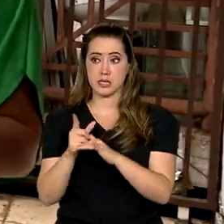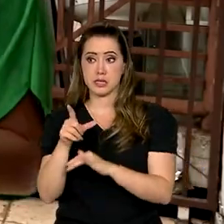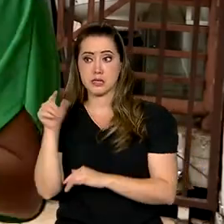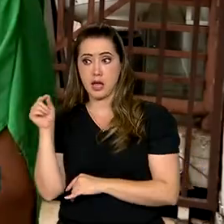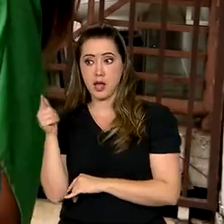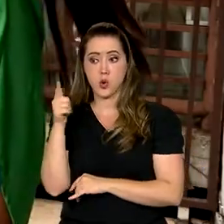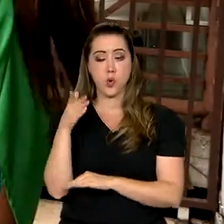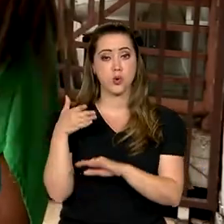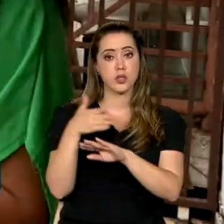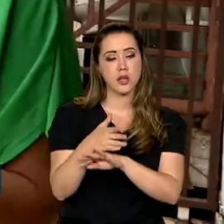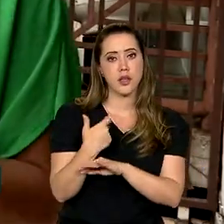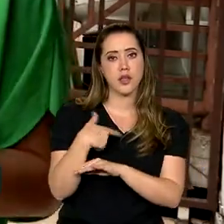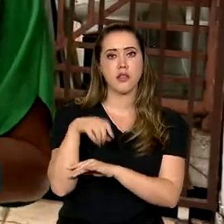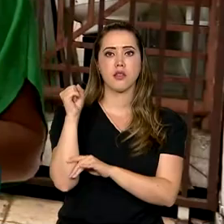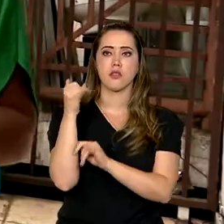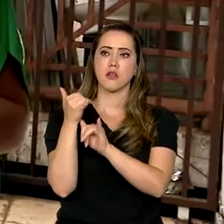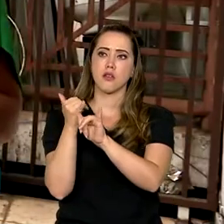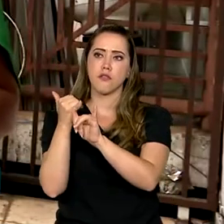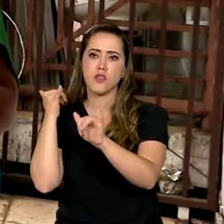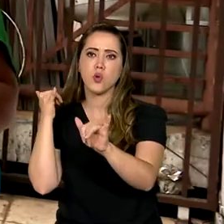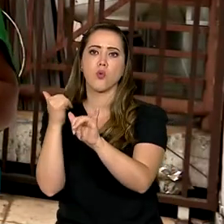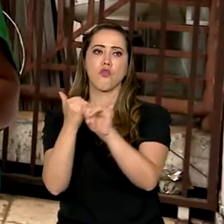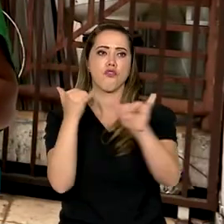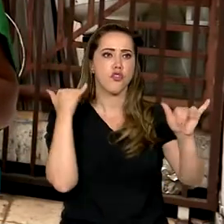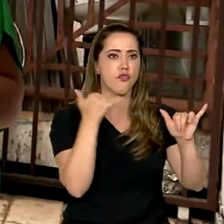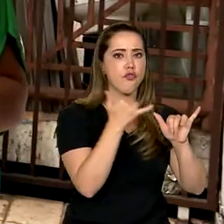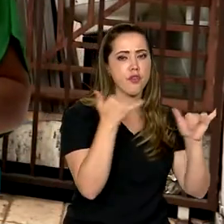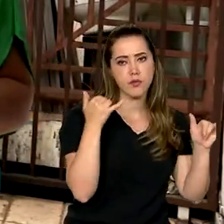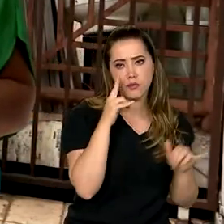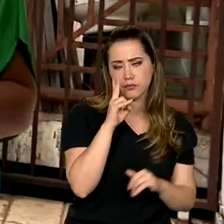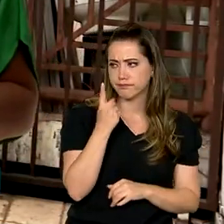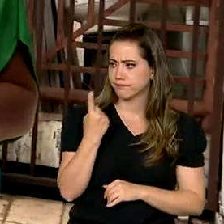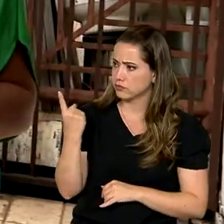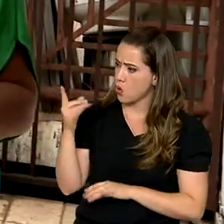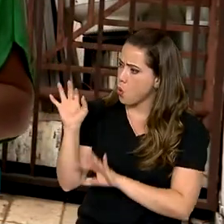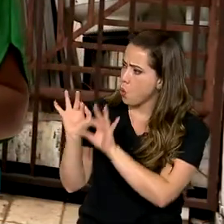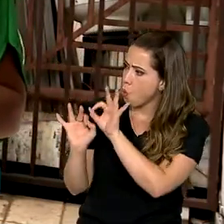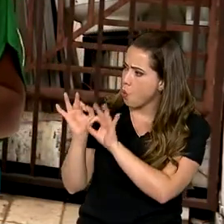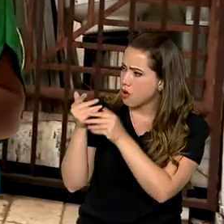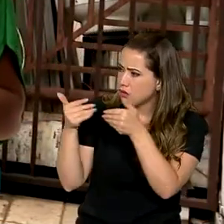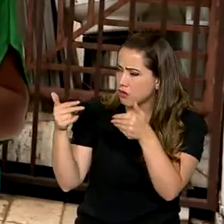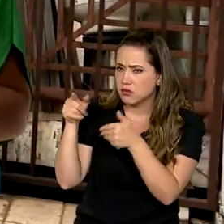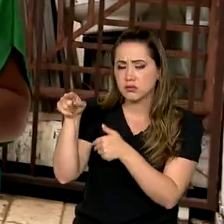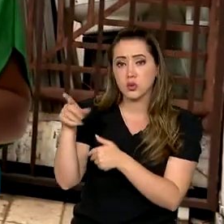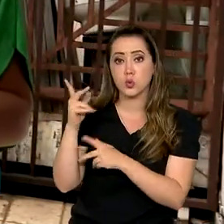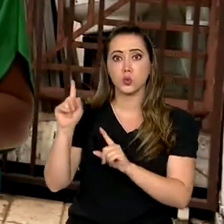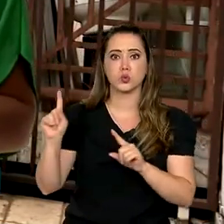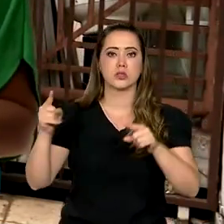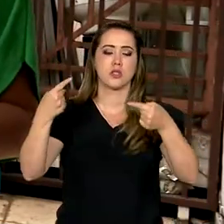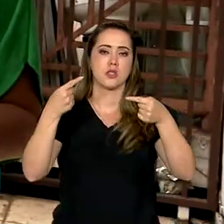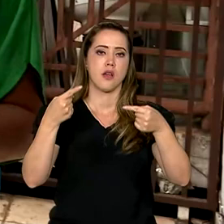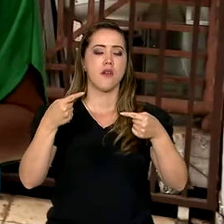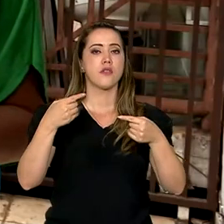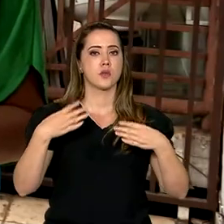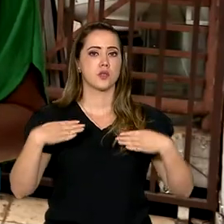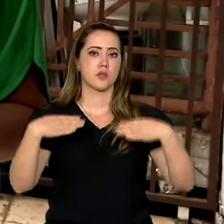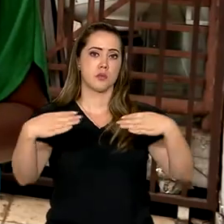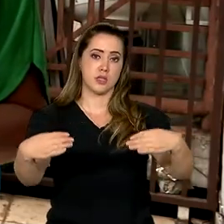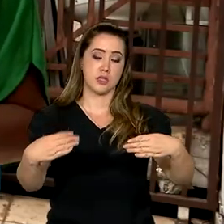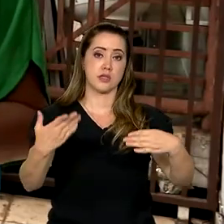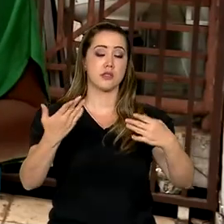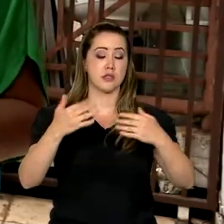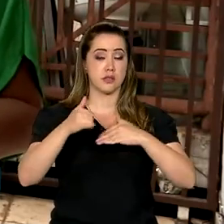entra e os fios vão se acumulando ali, como a gente vê aqui. Organizar esse quebra-cabeças é um desafio que os Ministérios de